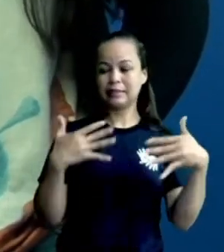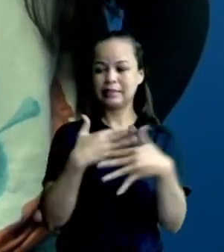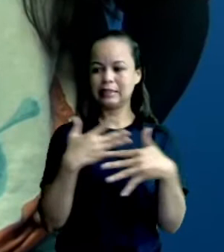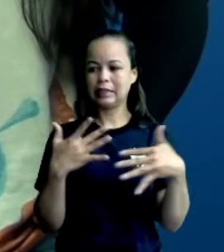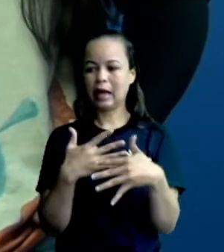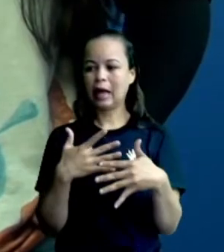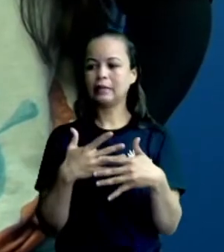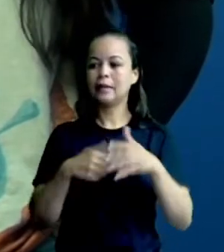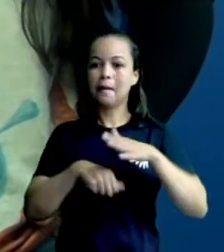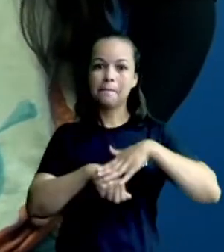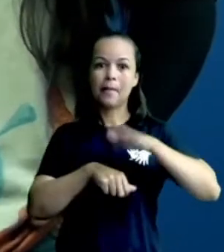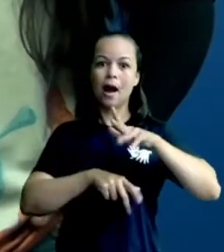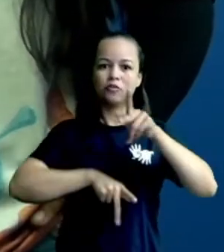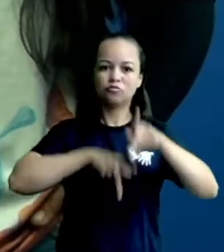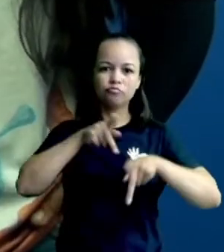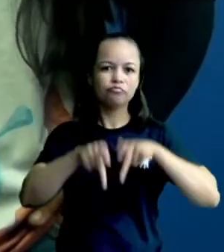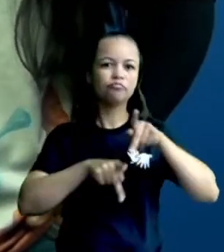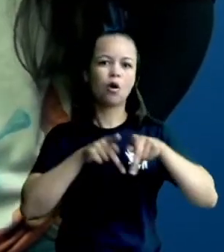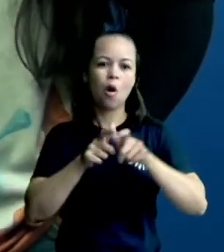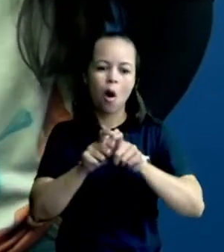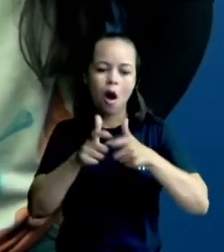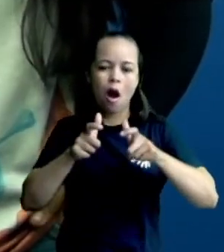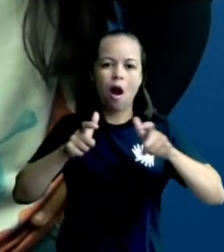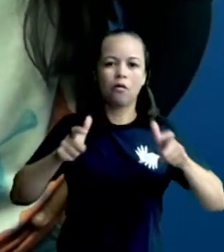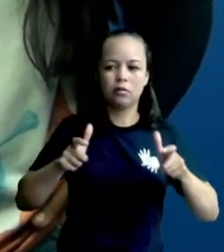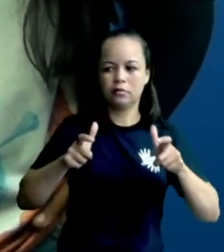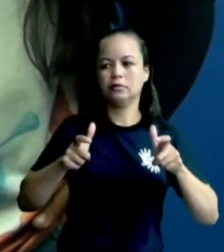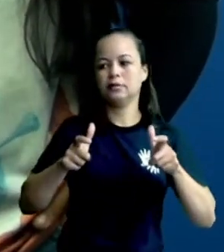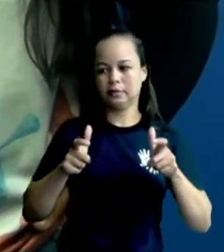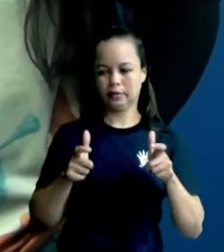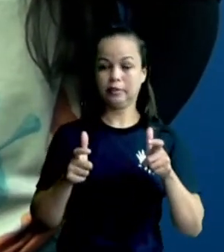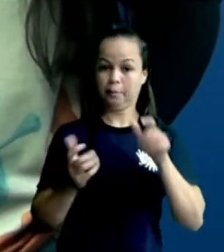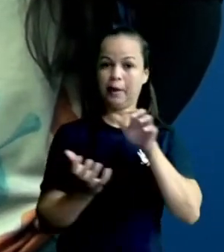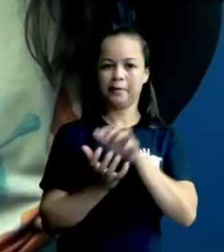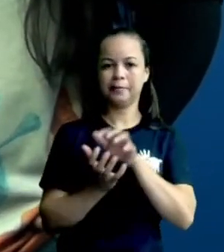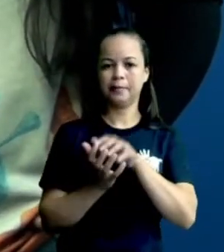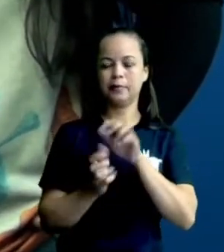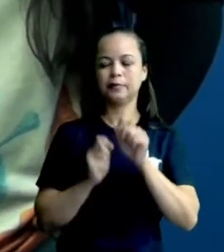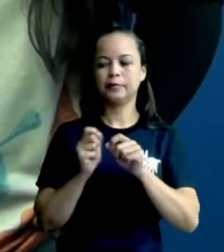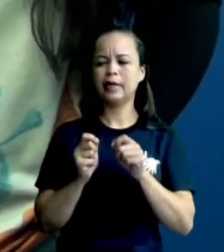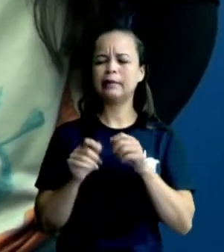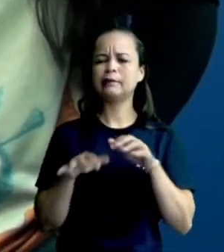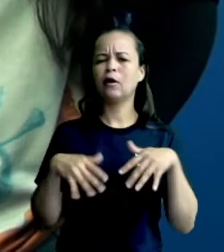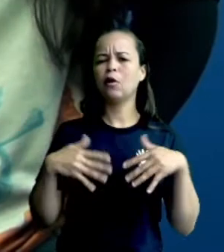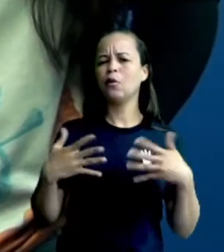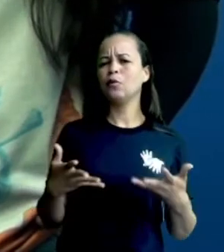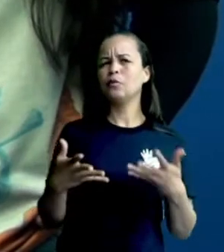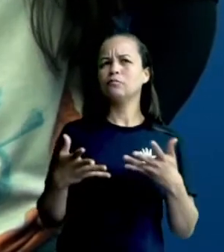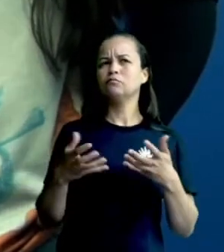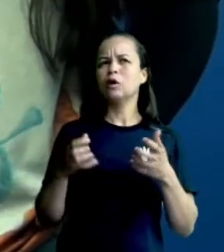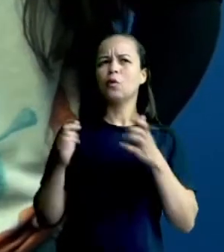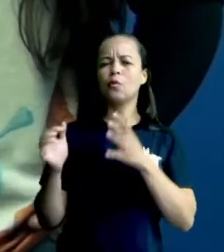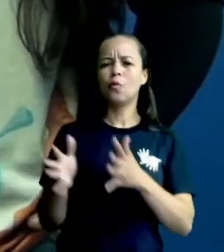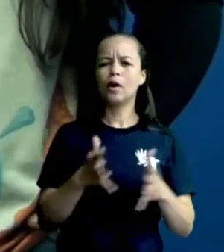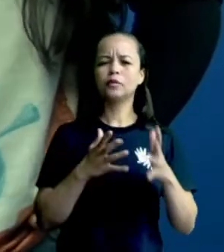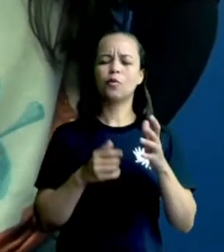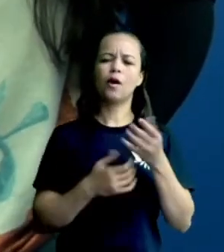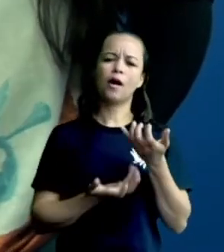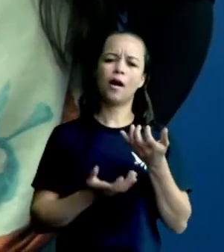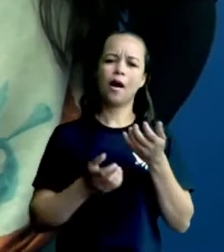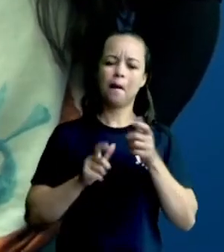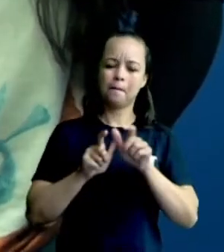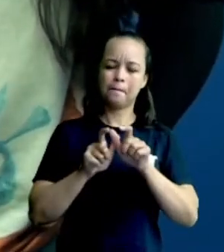se desenvolvendo. Por quê? Porque quando a população ela cresce,